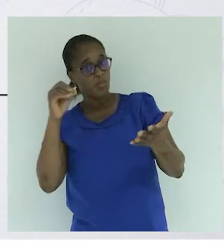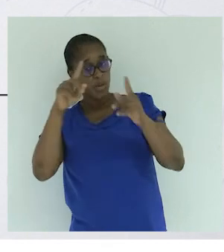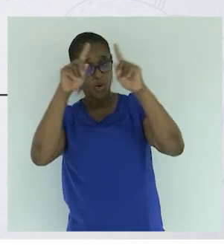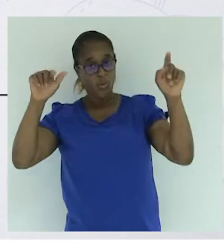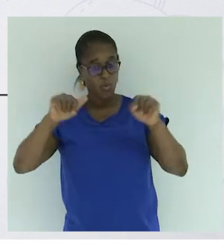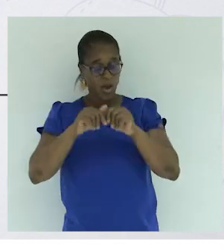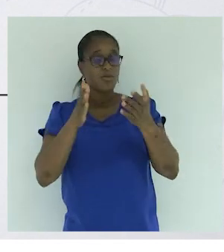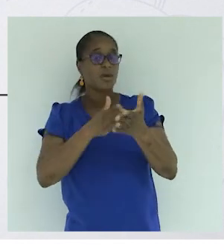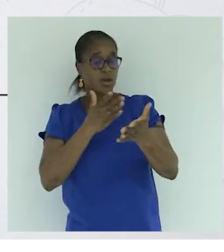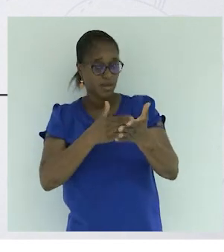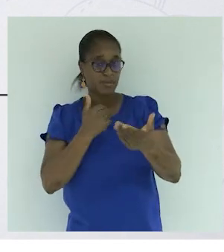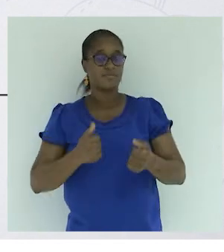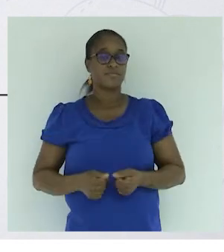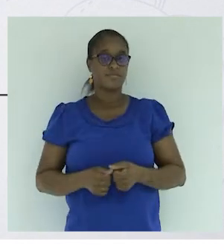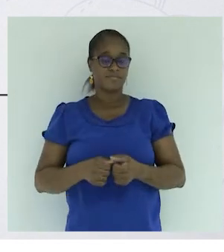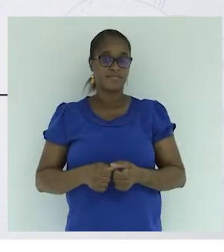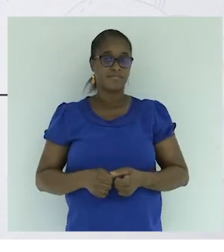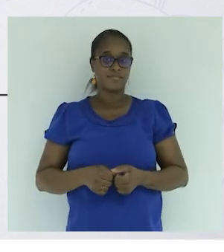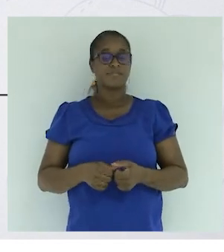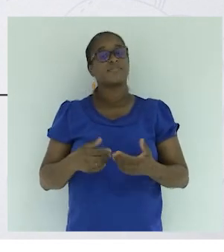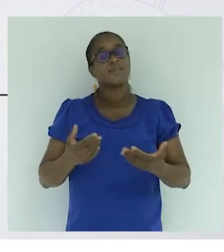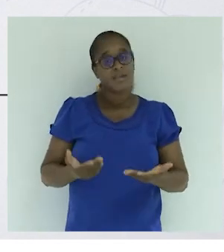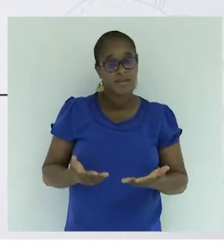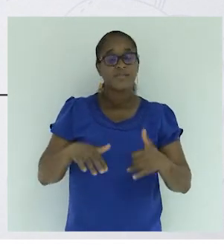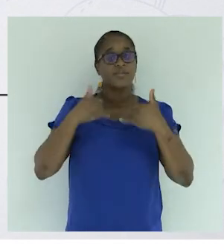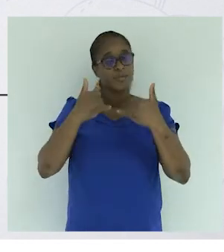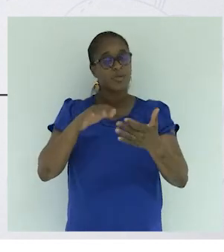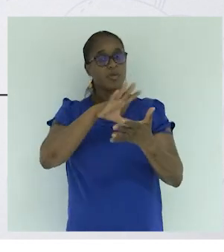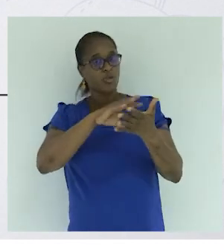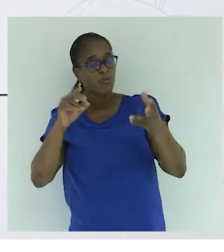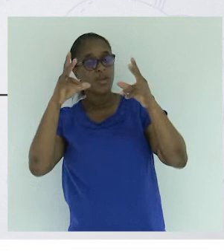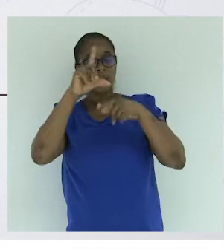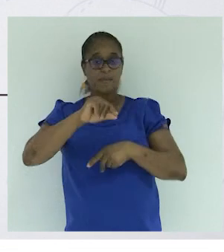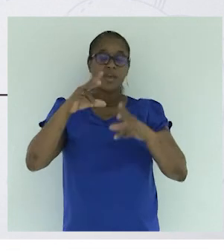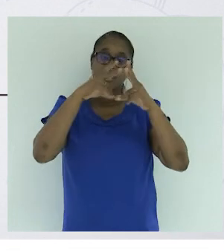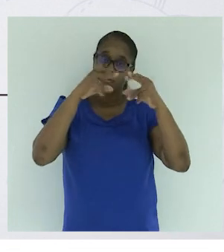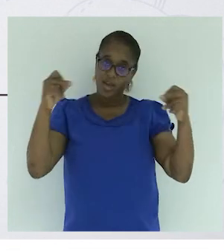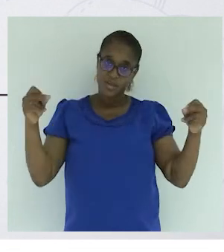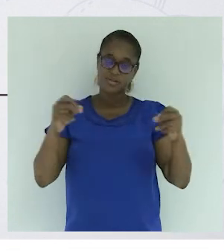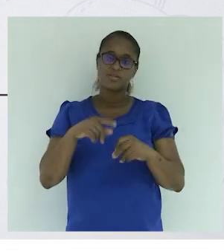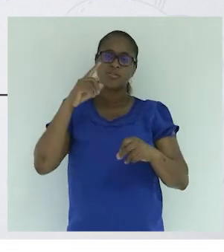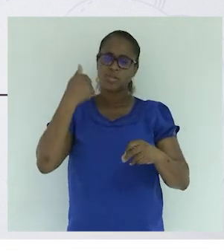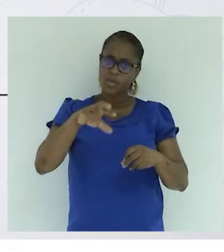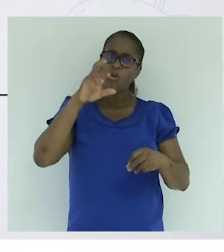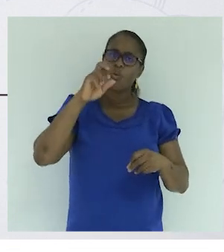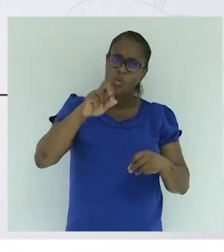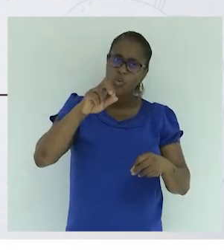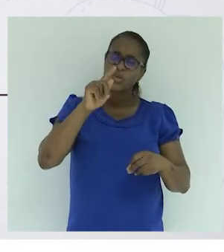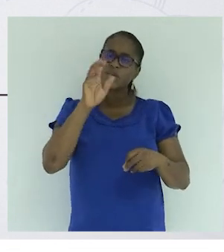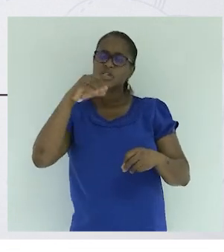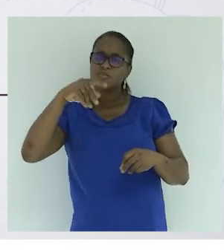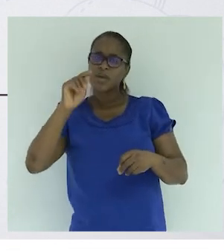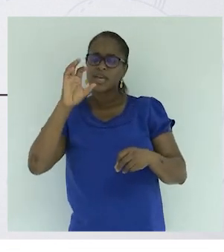o caderno e para copiarem também as frases. Há 8 espécies de